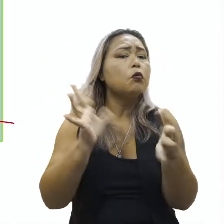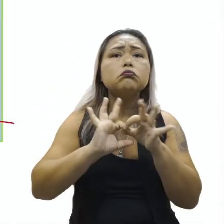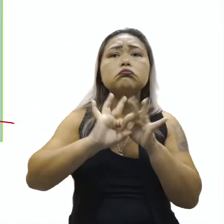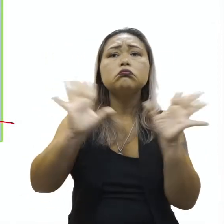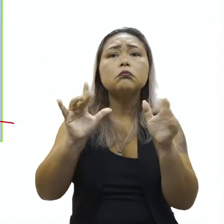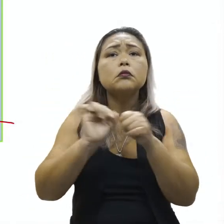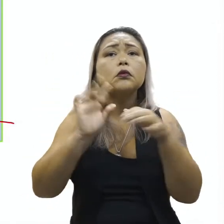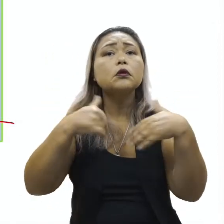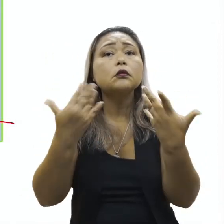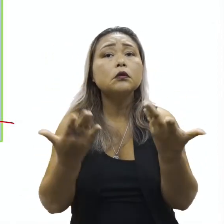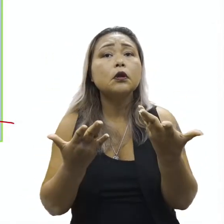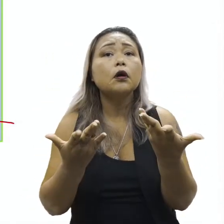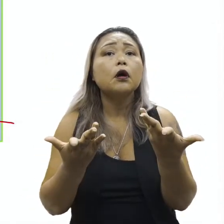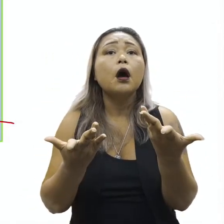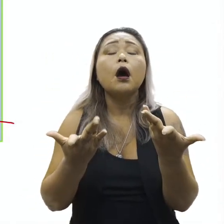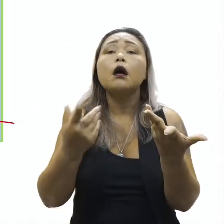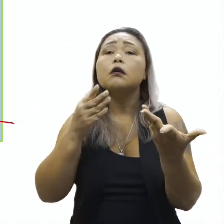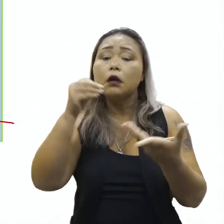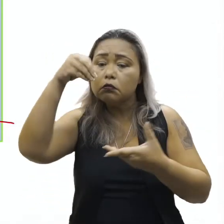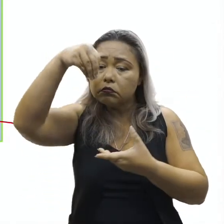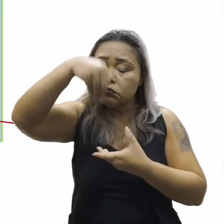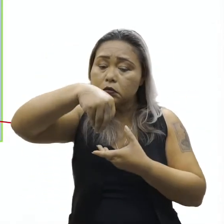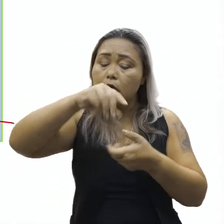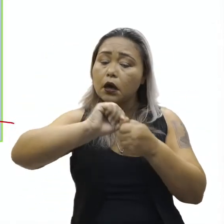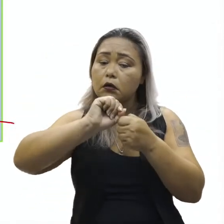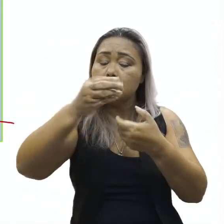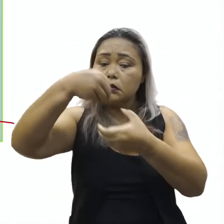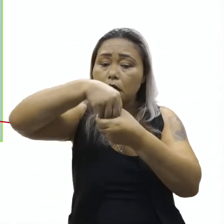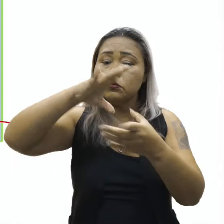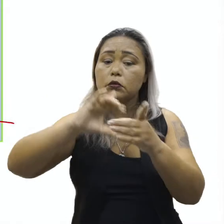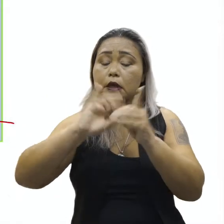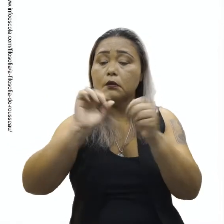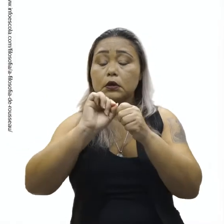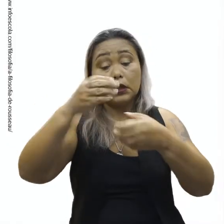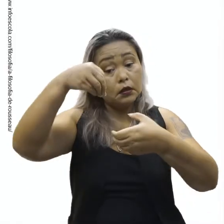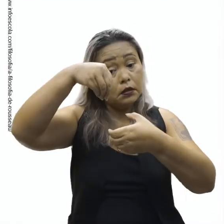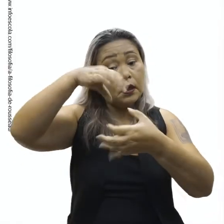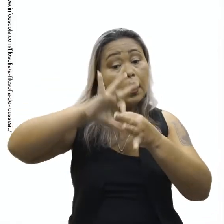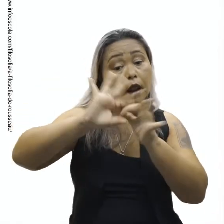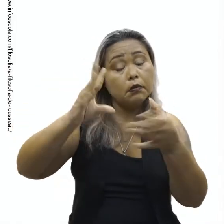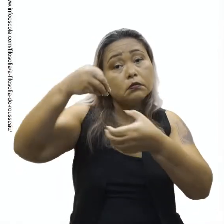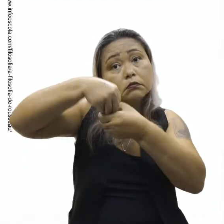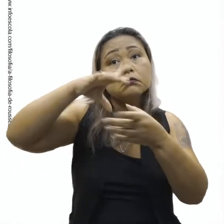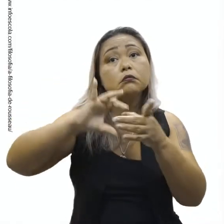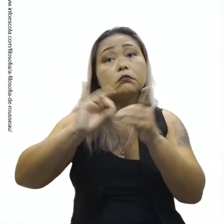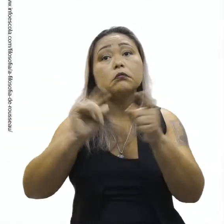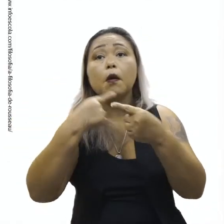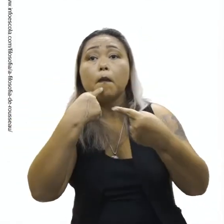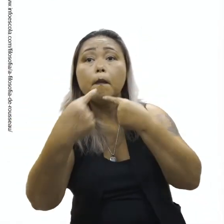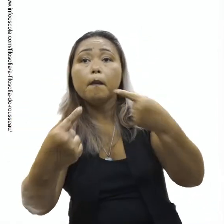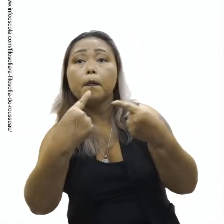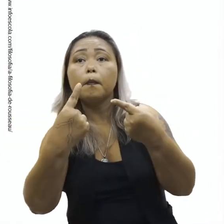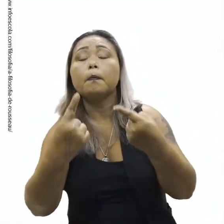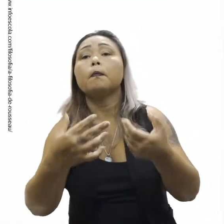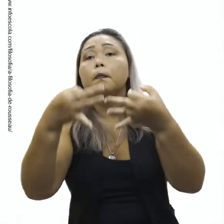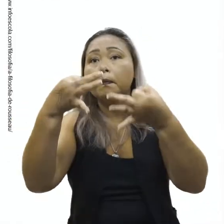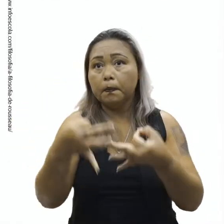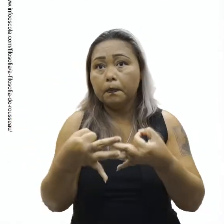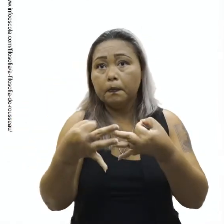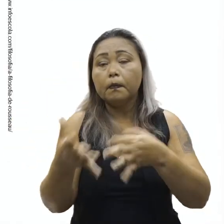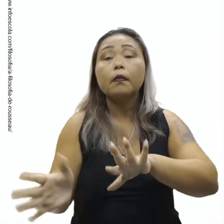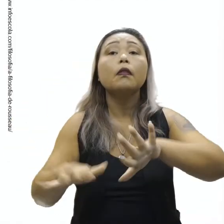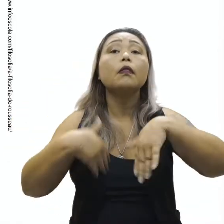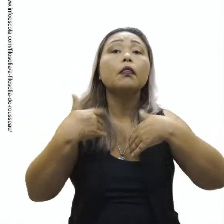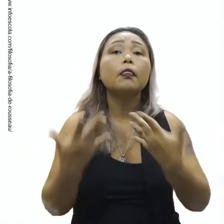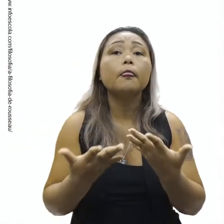parte do debate em relação à democracia também, certo? E quem foram os caras que